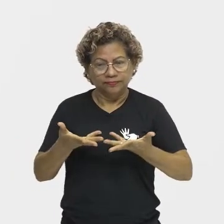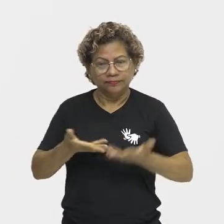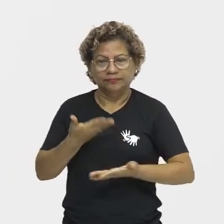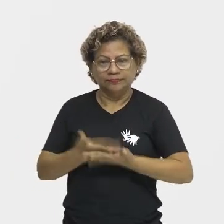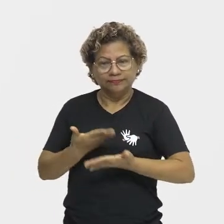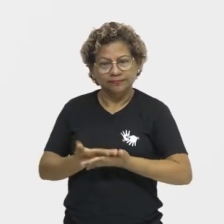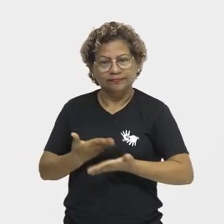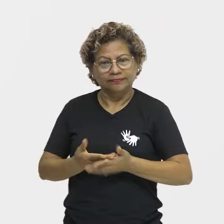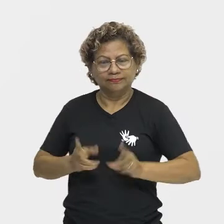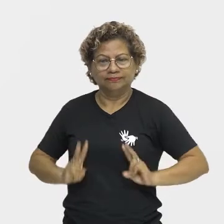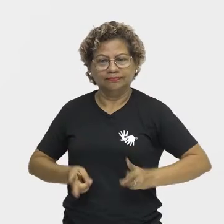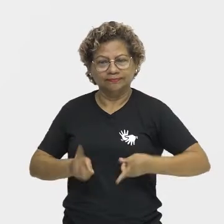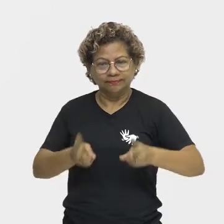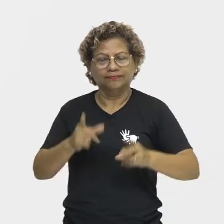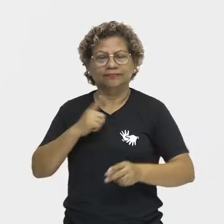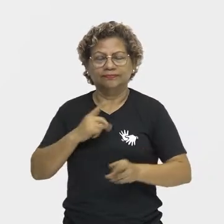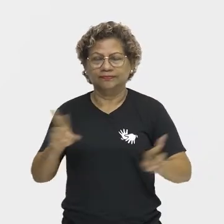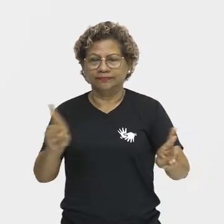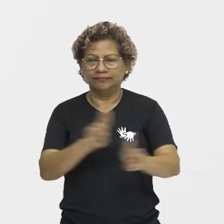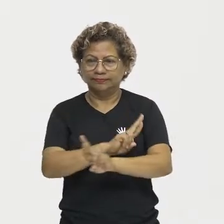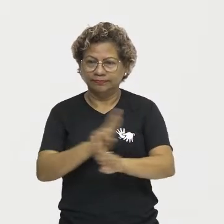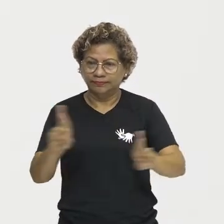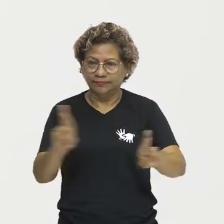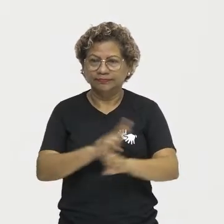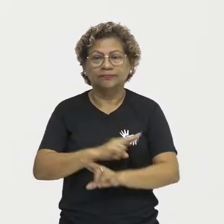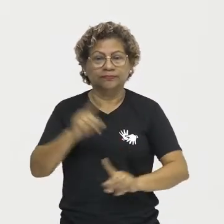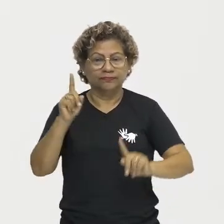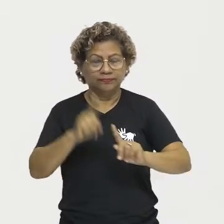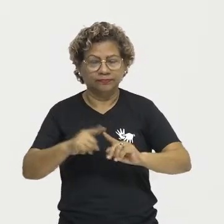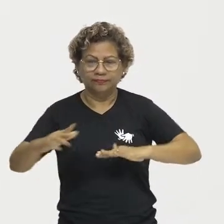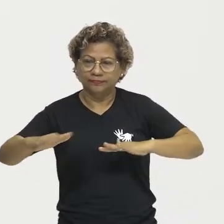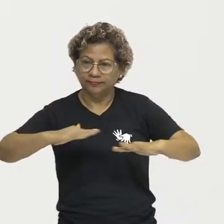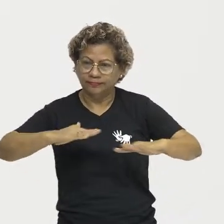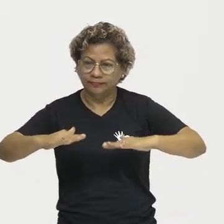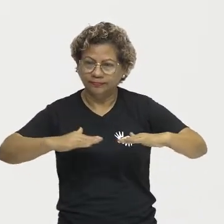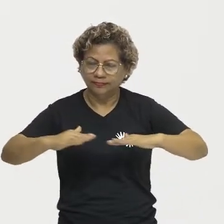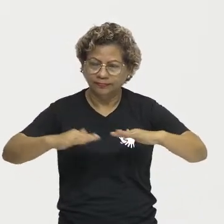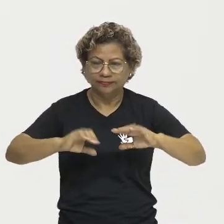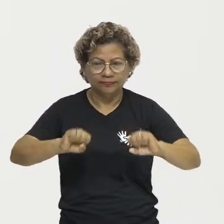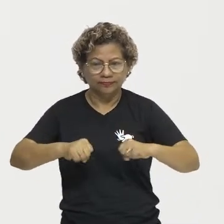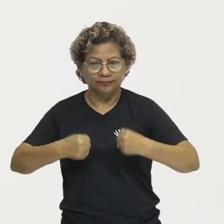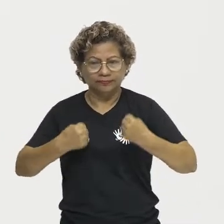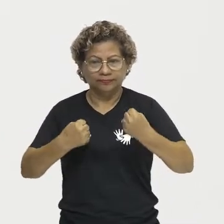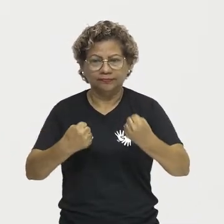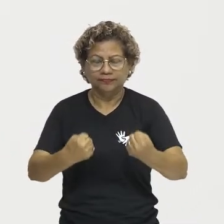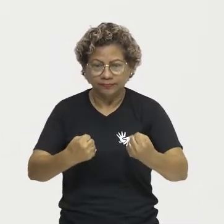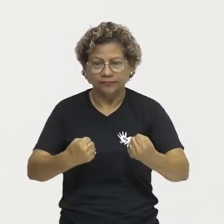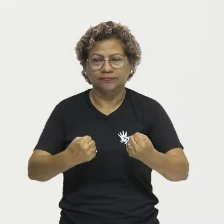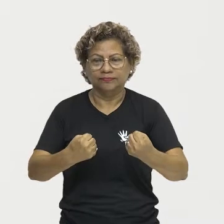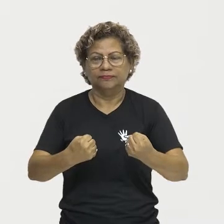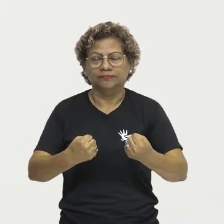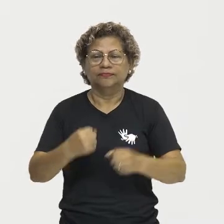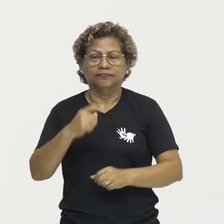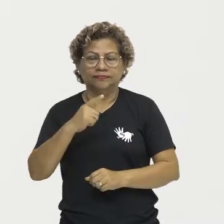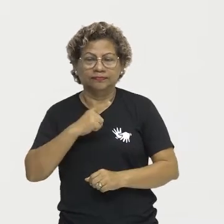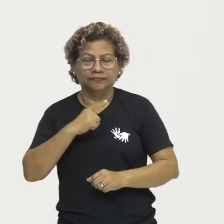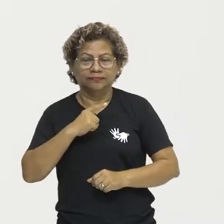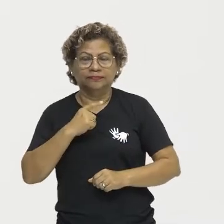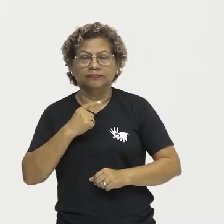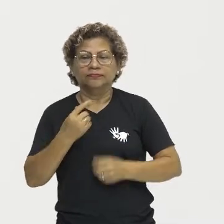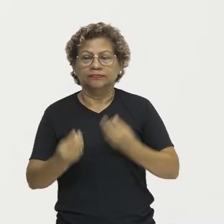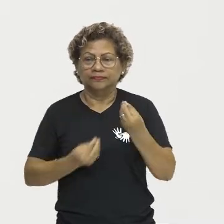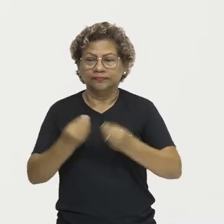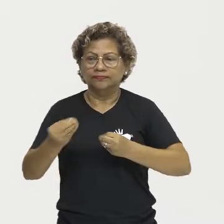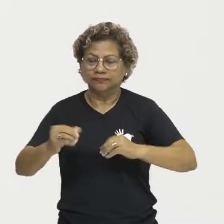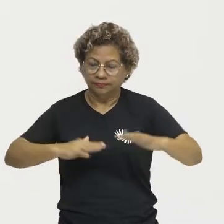agora, né, está relacionada com as causas do movimento, né, porque é a força que faz com que o movimento aconteça.